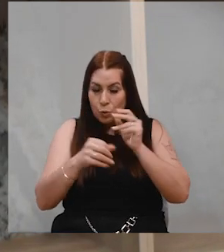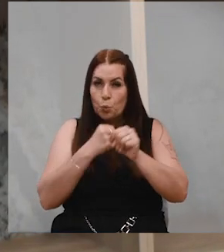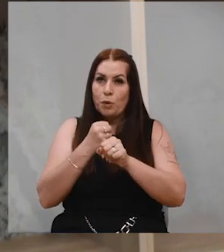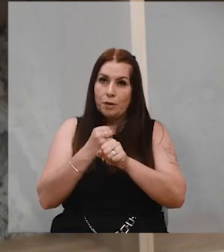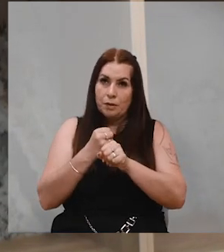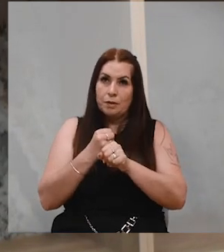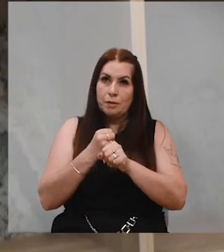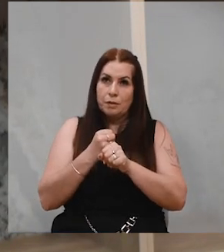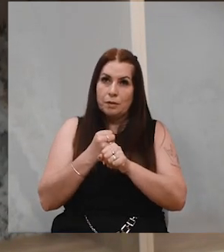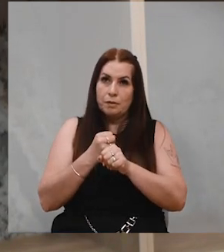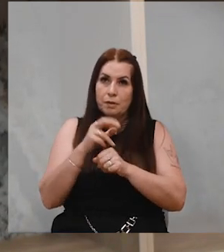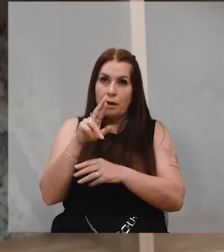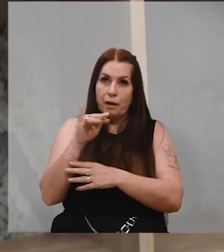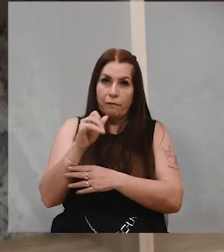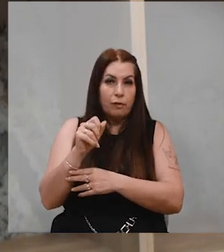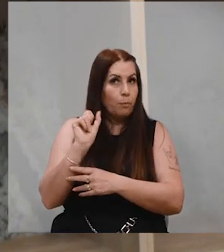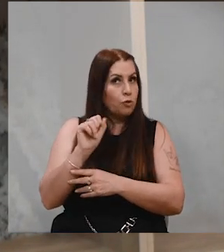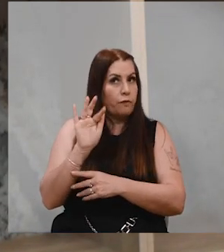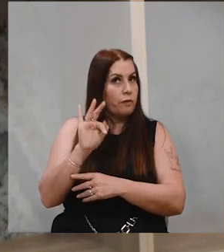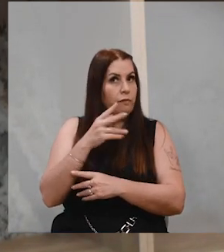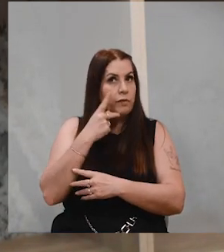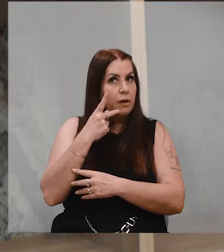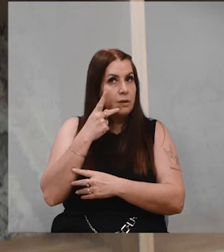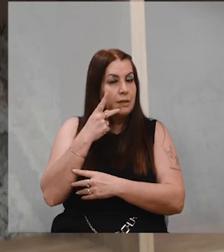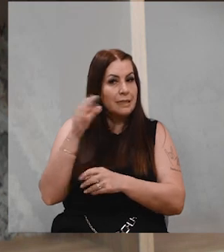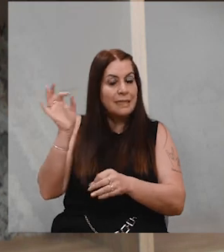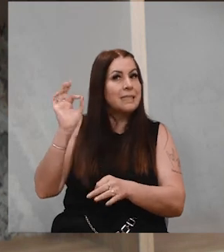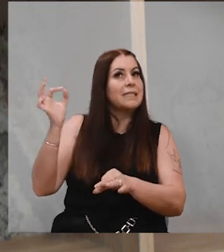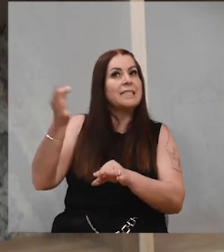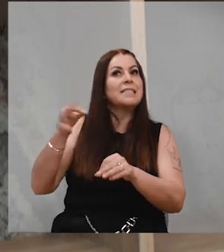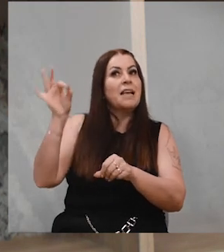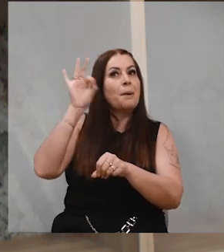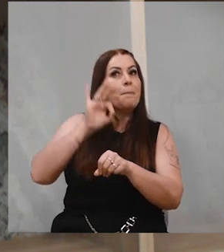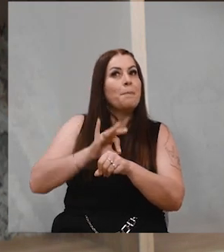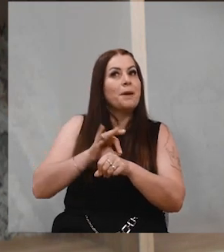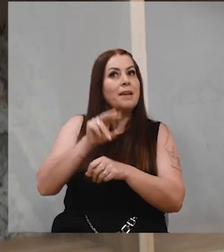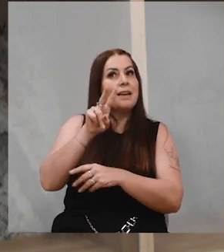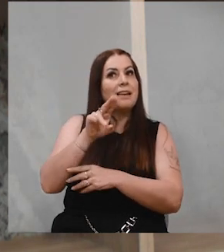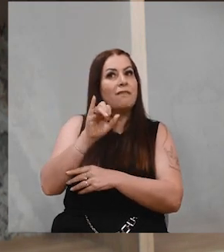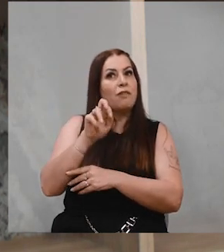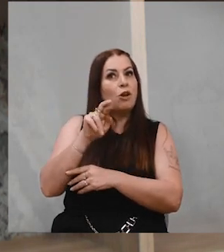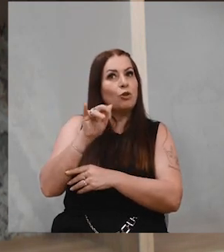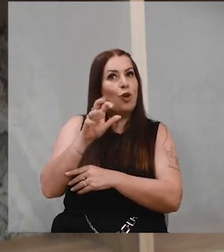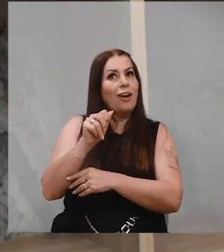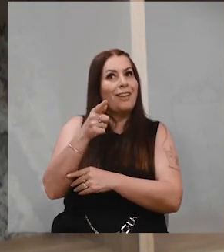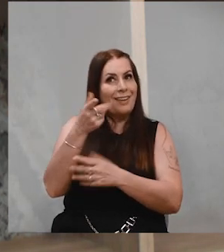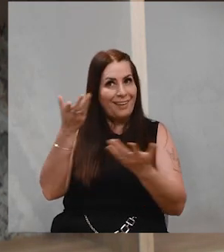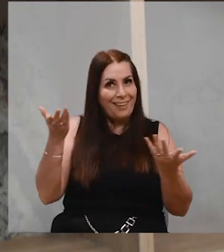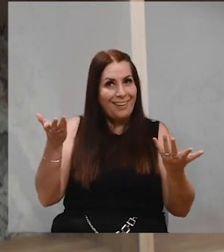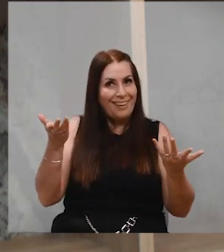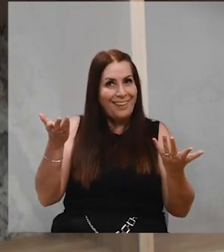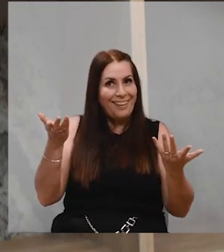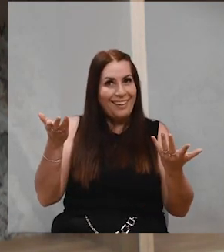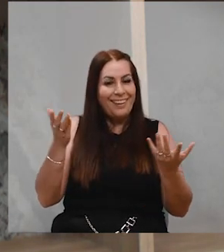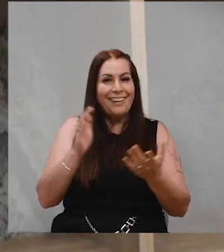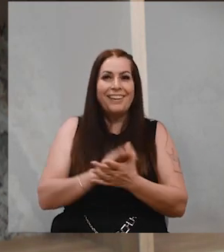ano, e a gente foi Rafa, fazendo mas a gente não podia terminar sem falar das abelhas da Vitória, eu ia trazer agora o documentário.